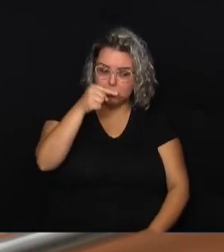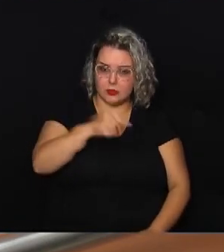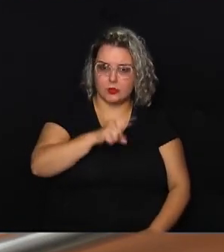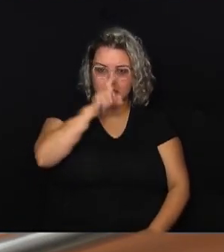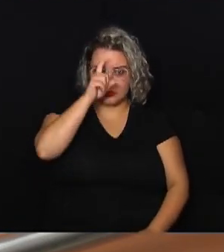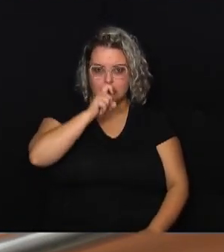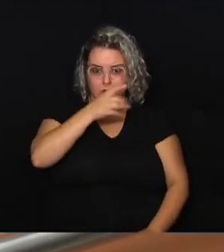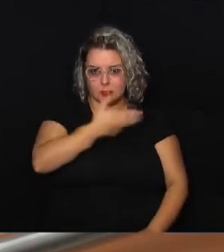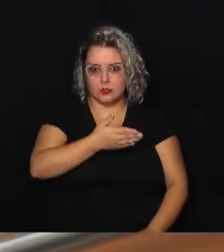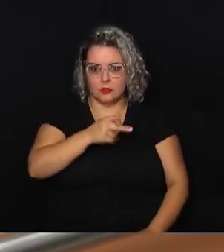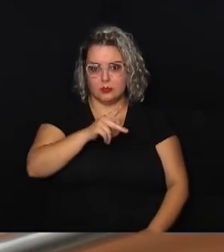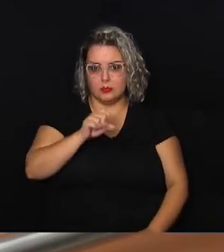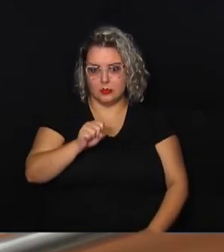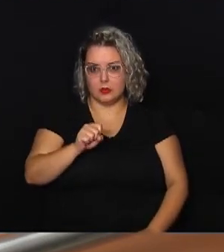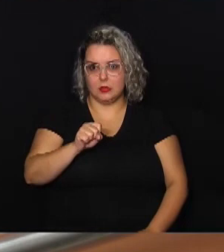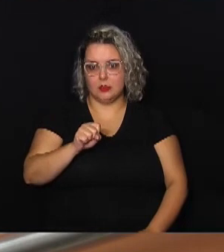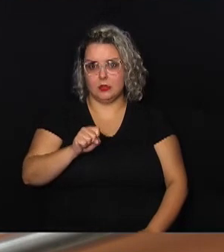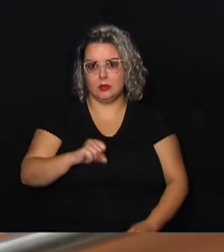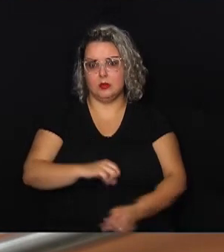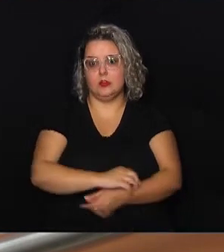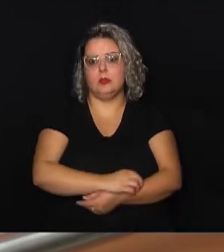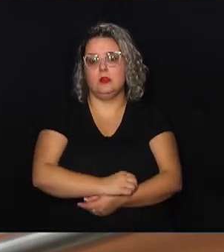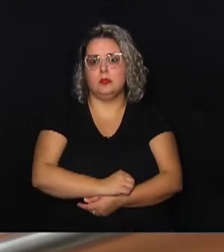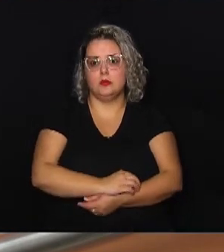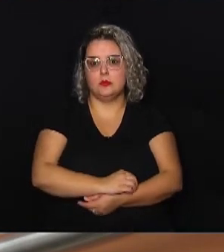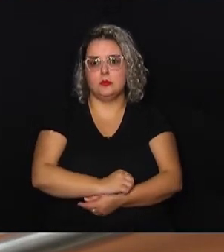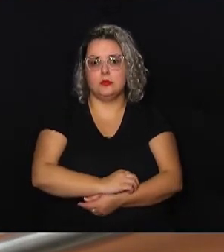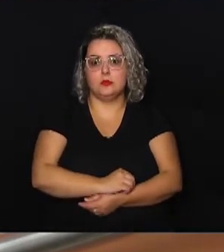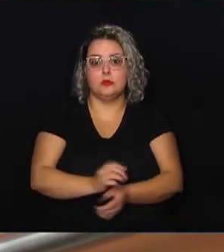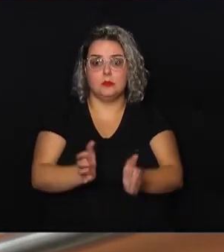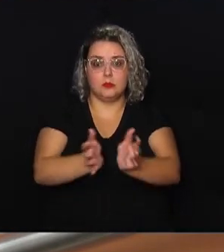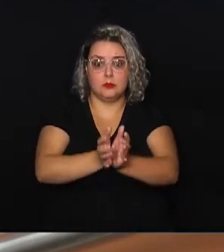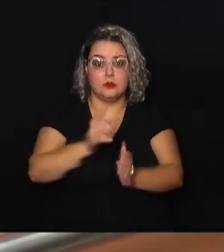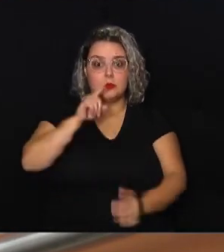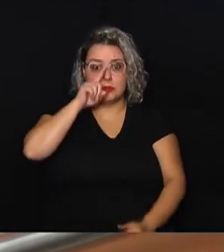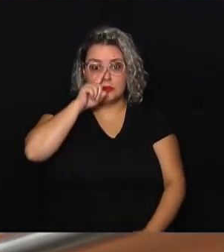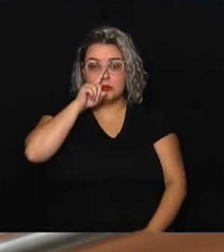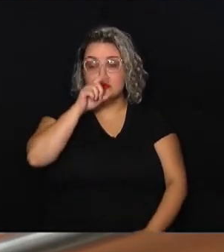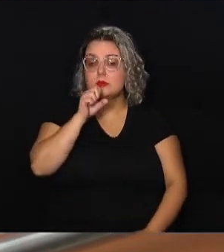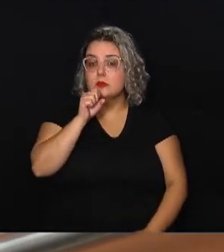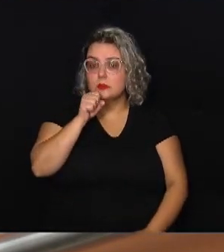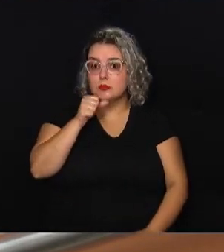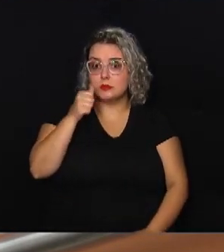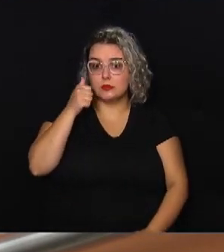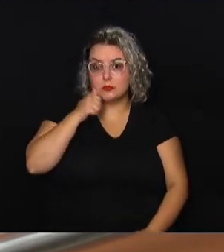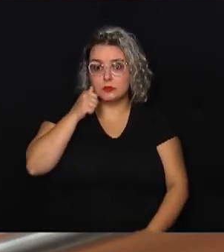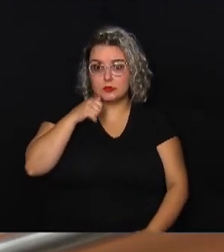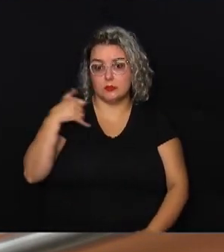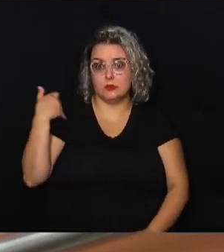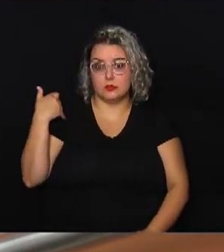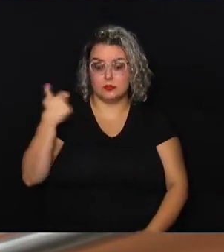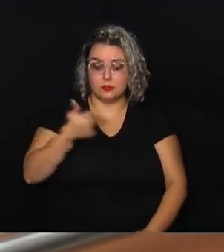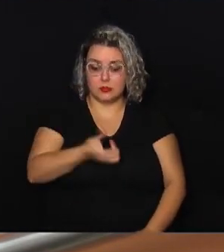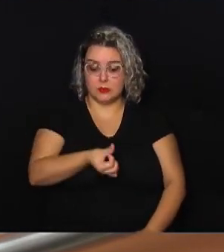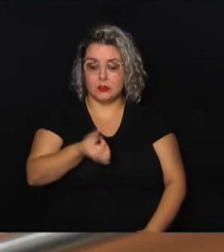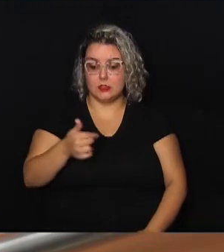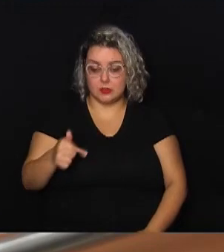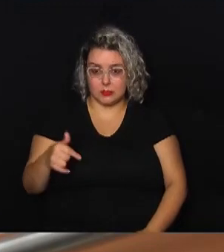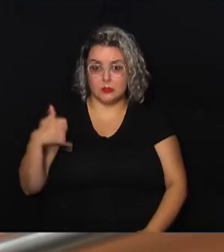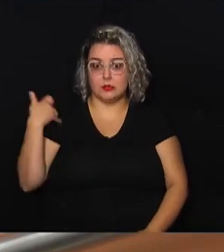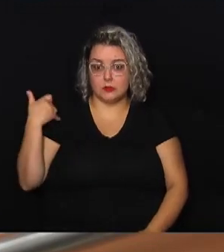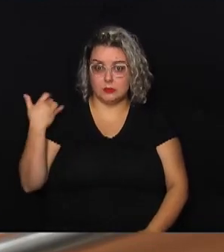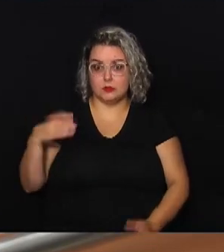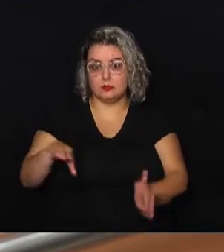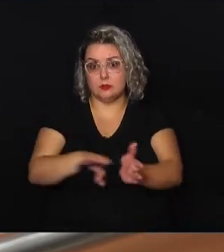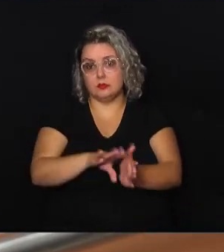no PS com classificação de risco laranja, uma senhora de 67 anos de idade. Ela chegou por